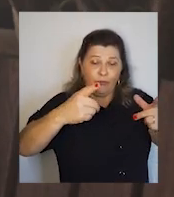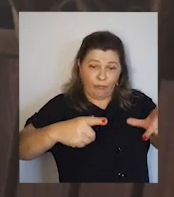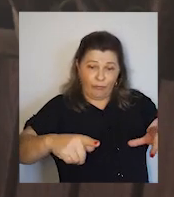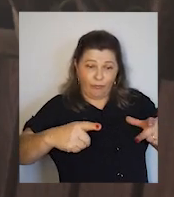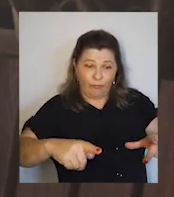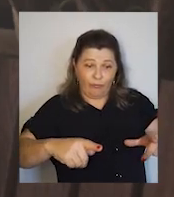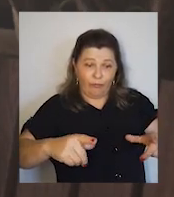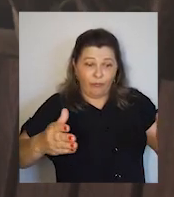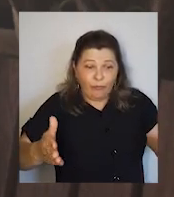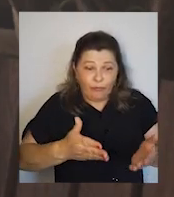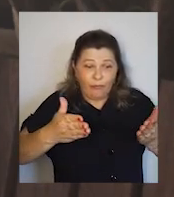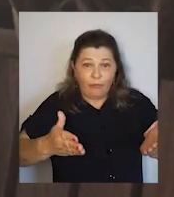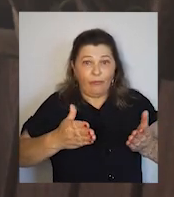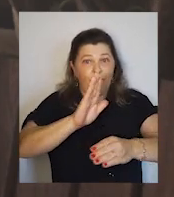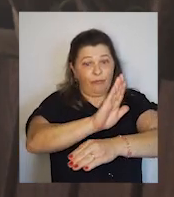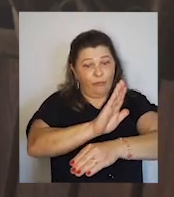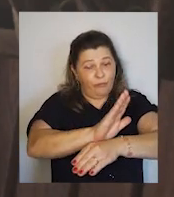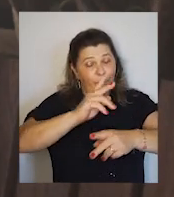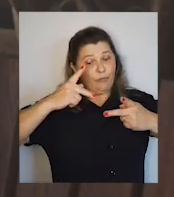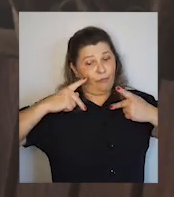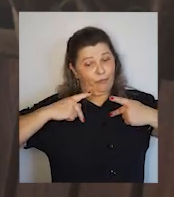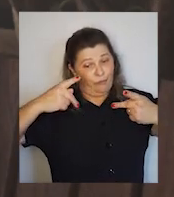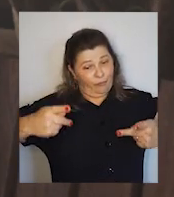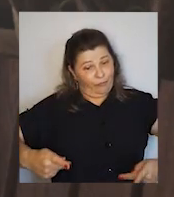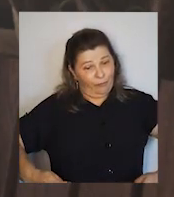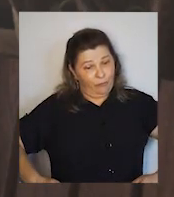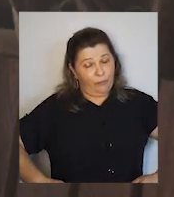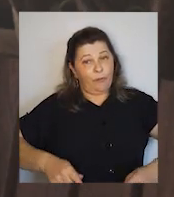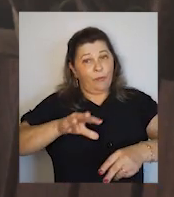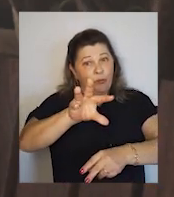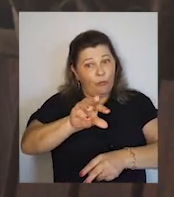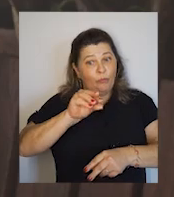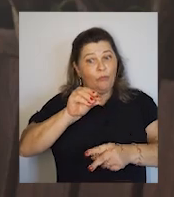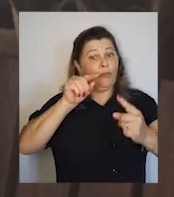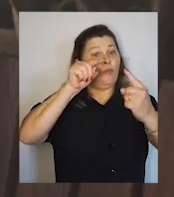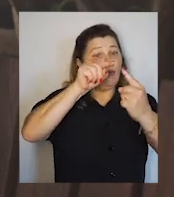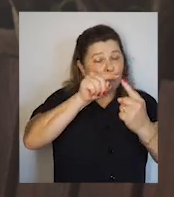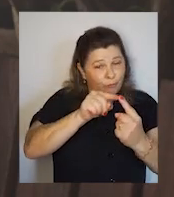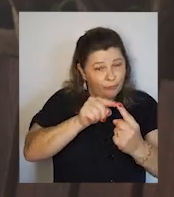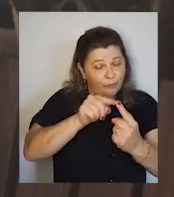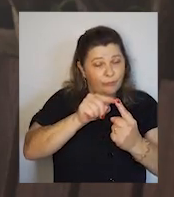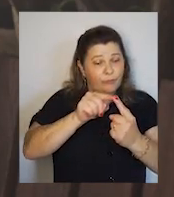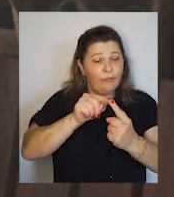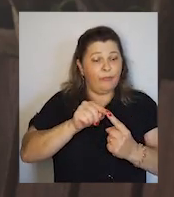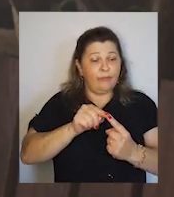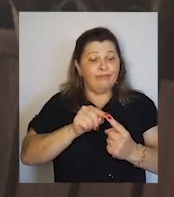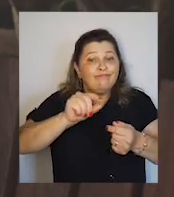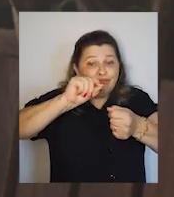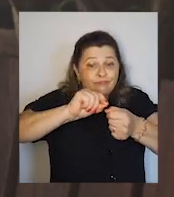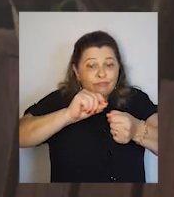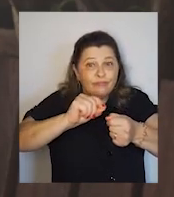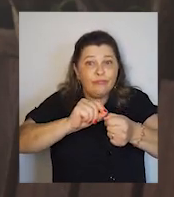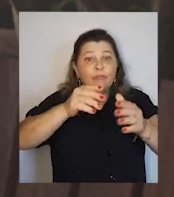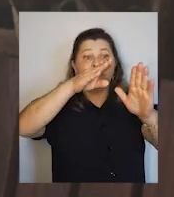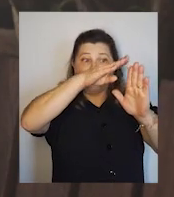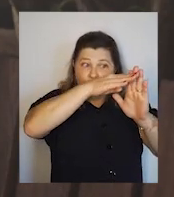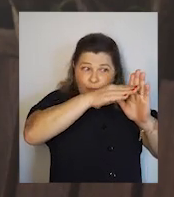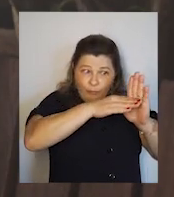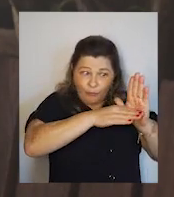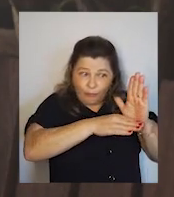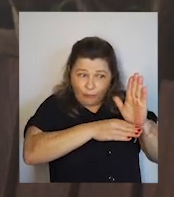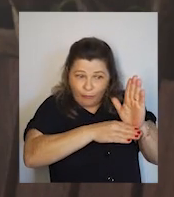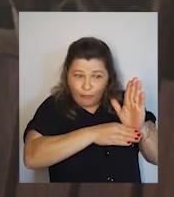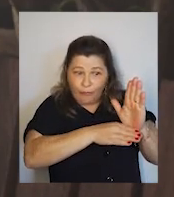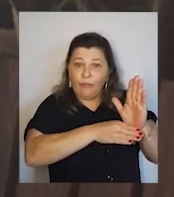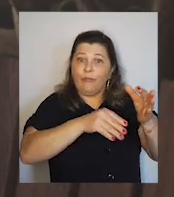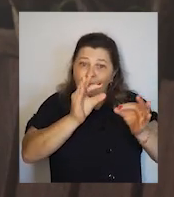territórios, promover ajuda humanitária e buscar atingir o seu objetivo, que é a criação de um programa que